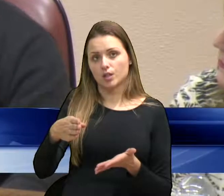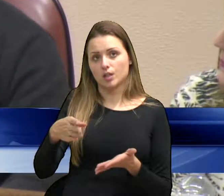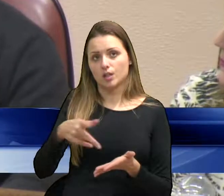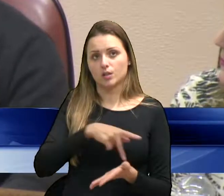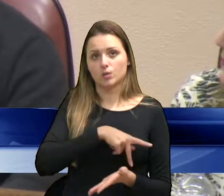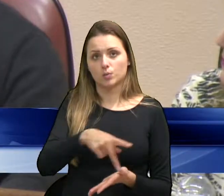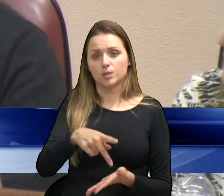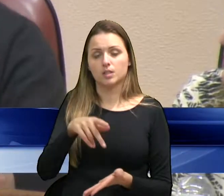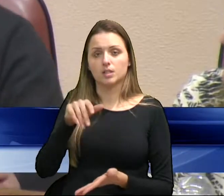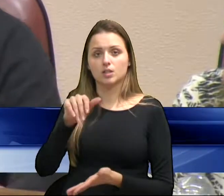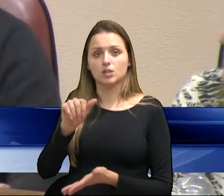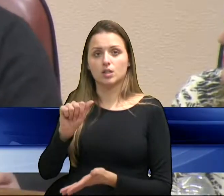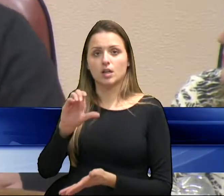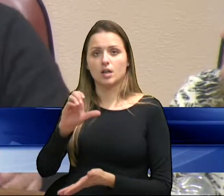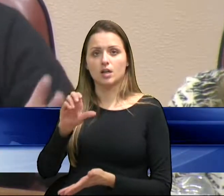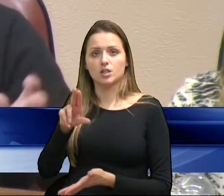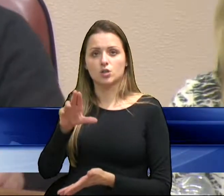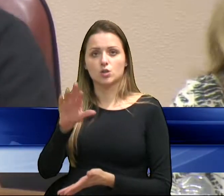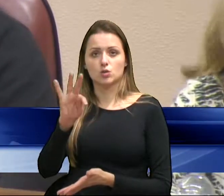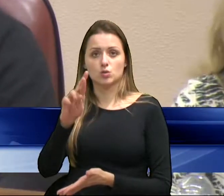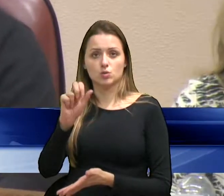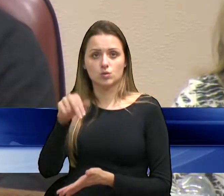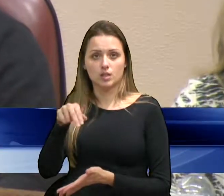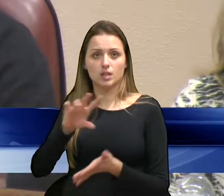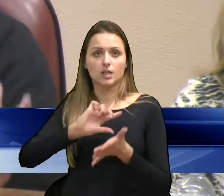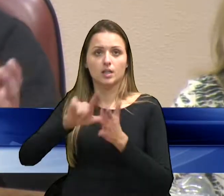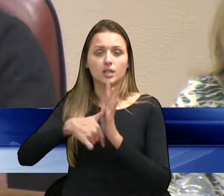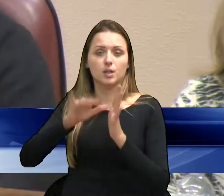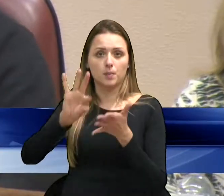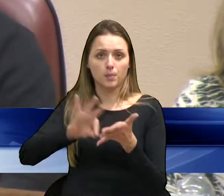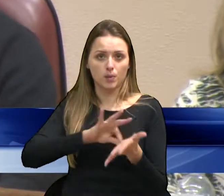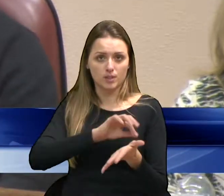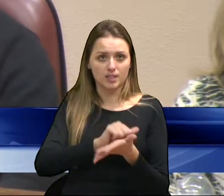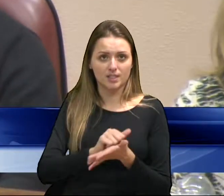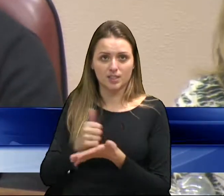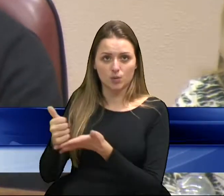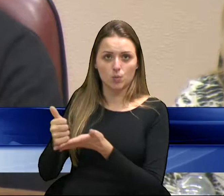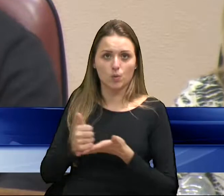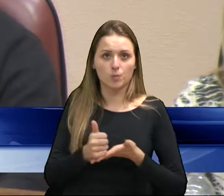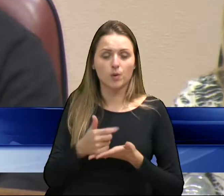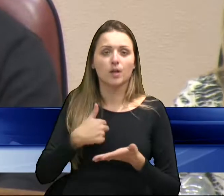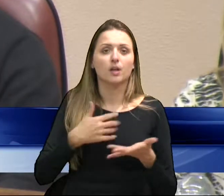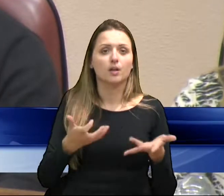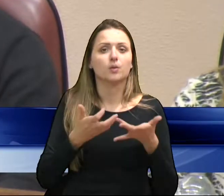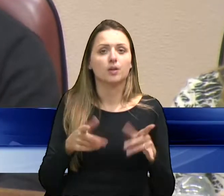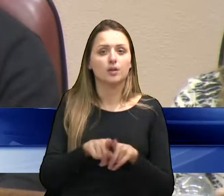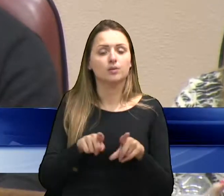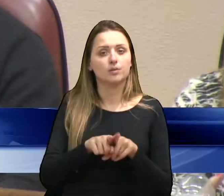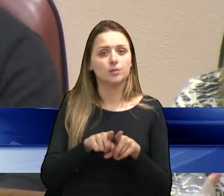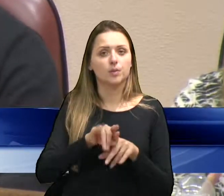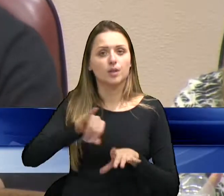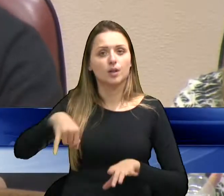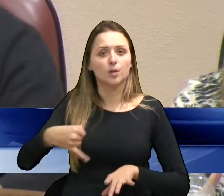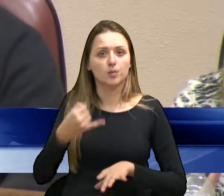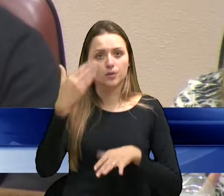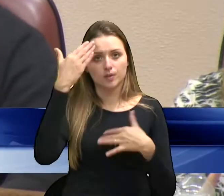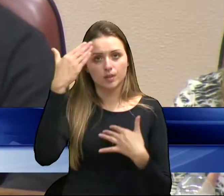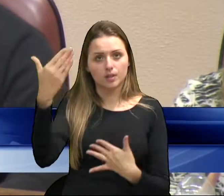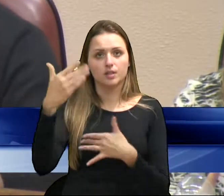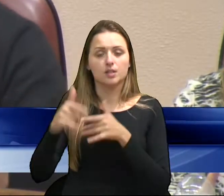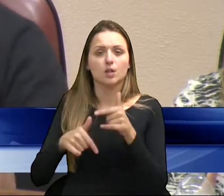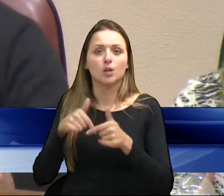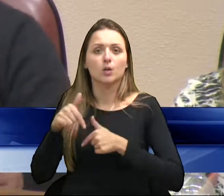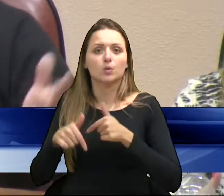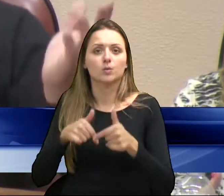da Sutran e depois vamos às inscrições. É isso, né, assessor? Eu quero aproveitar também, agradecer aí o